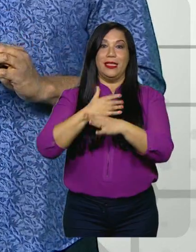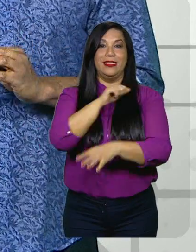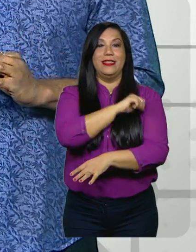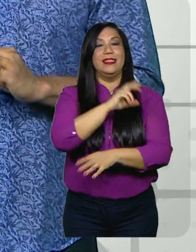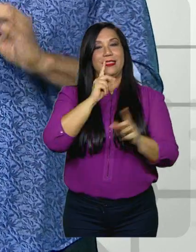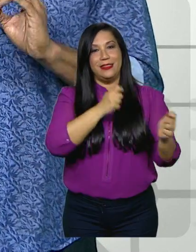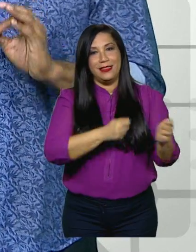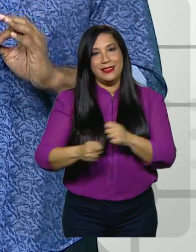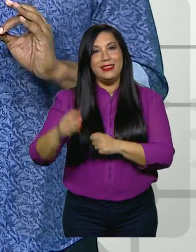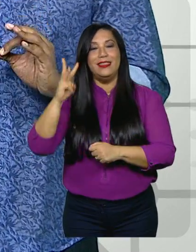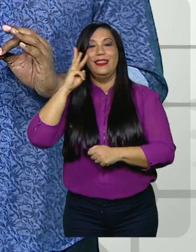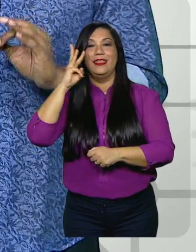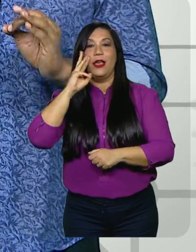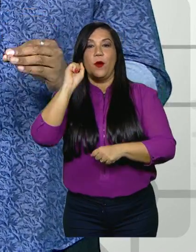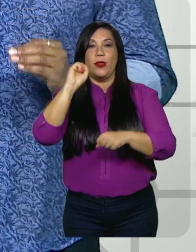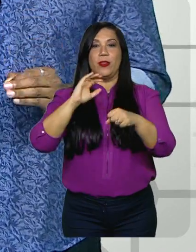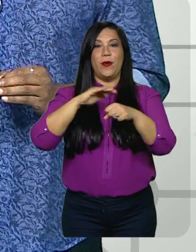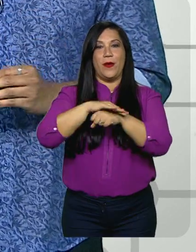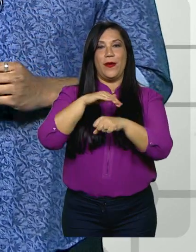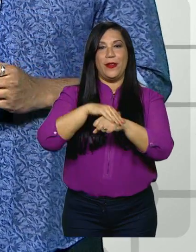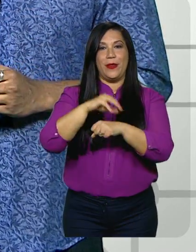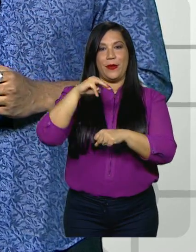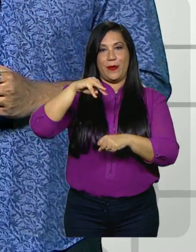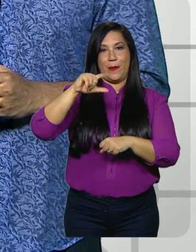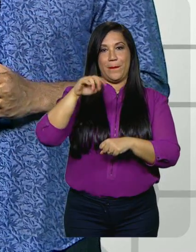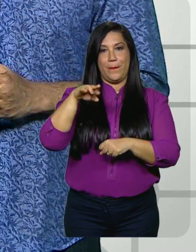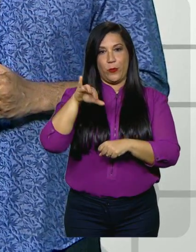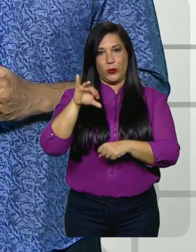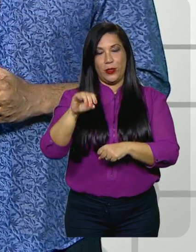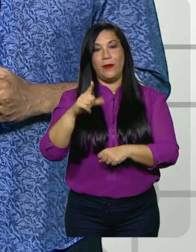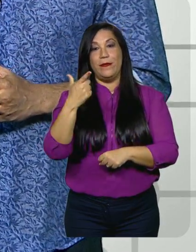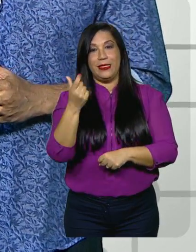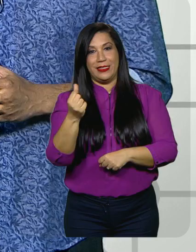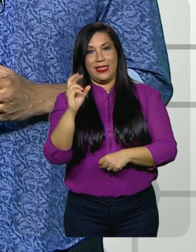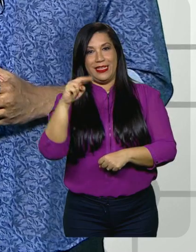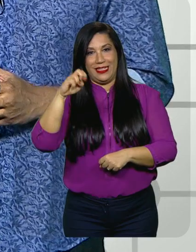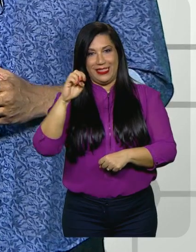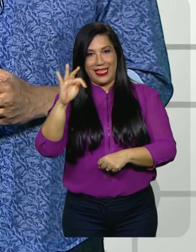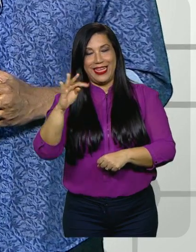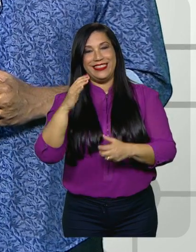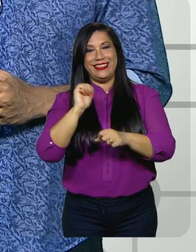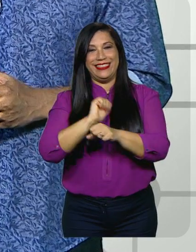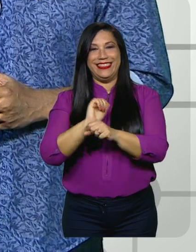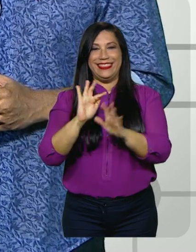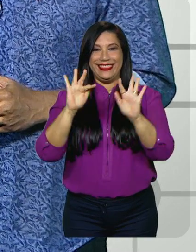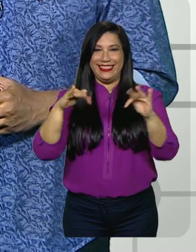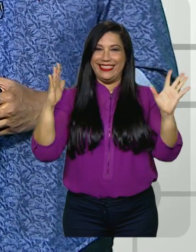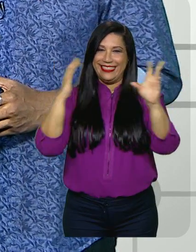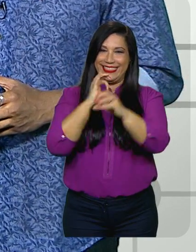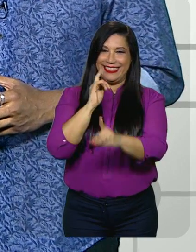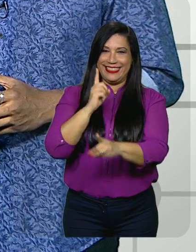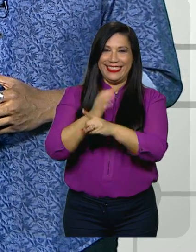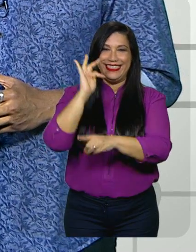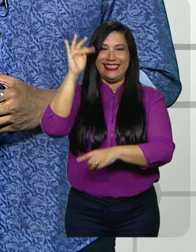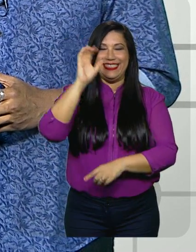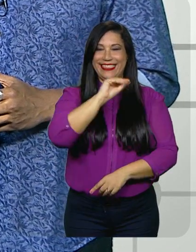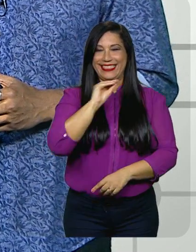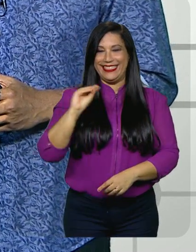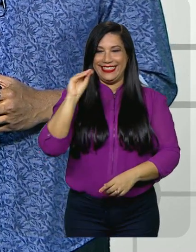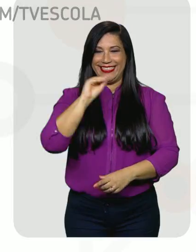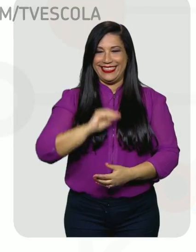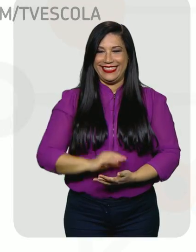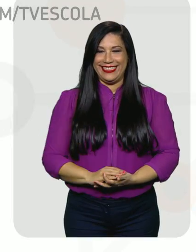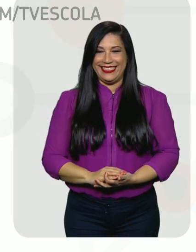toda terça-feira às 8 horas da noite na Multirio, canal 26 da NET. A gente fica por aqui. Até a próxima. Beijo!